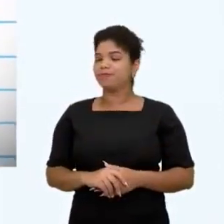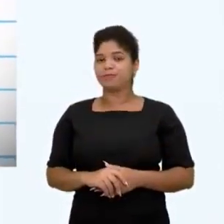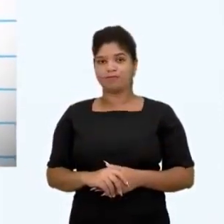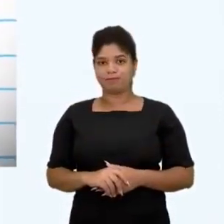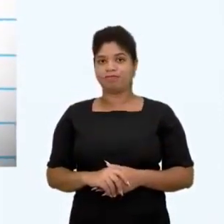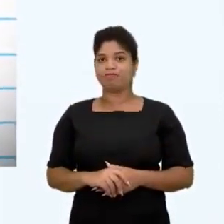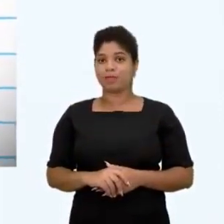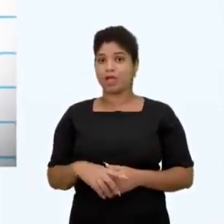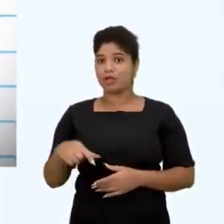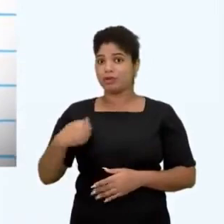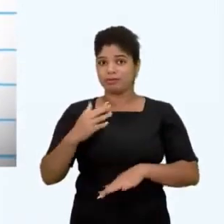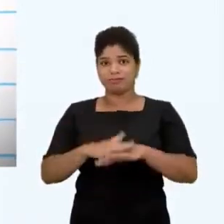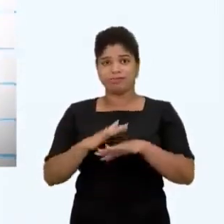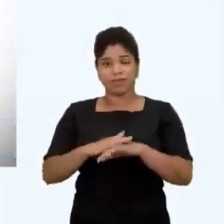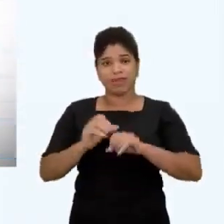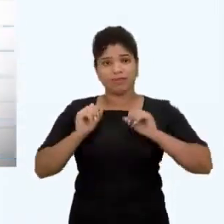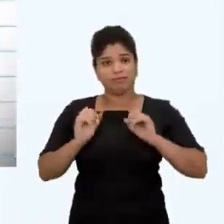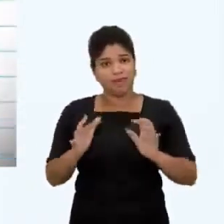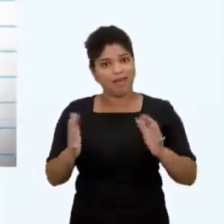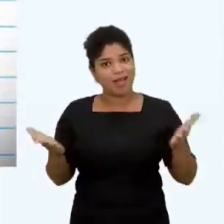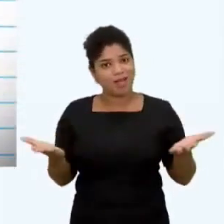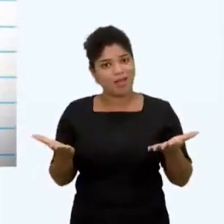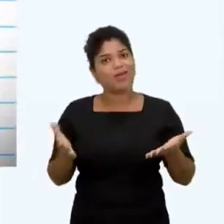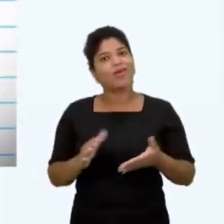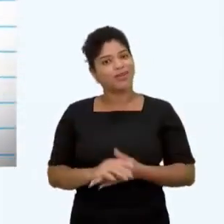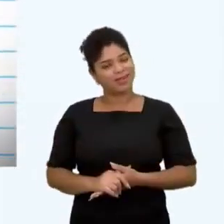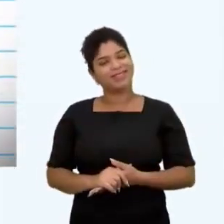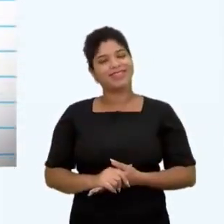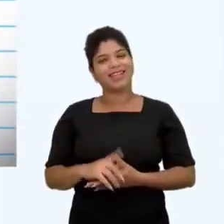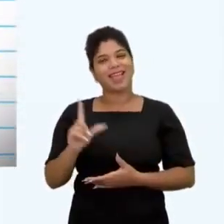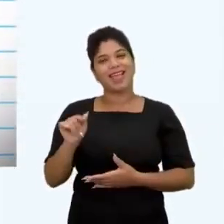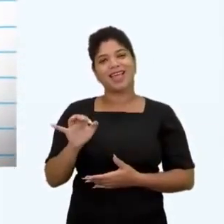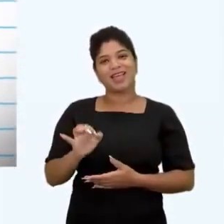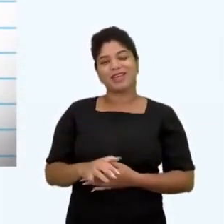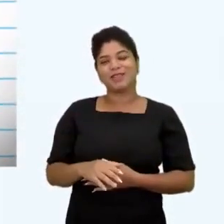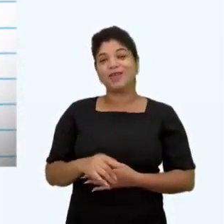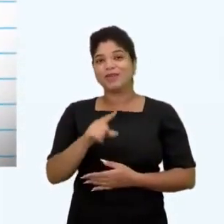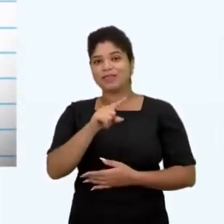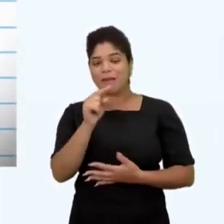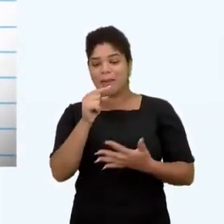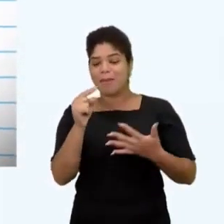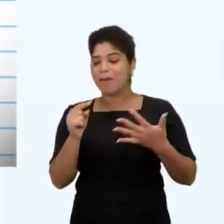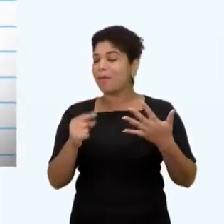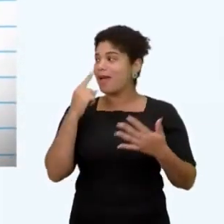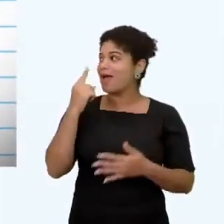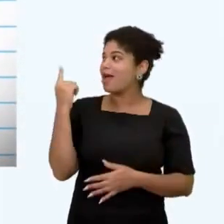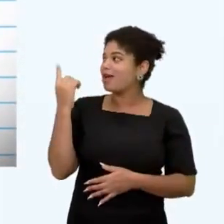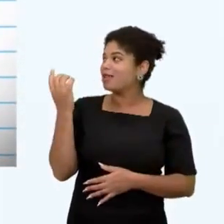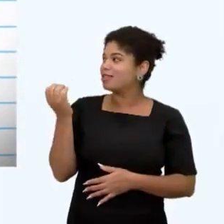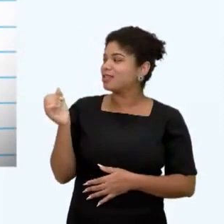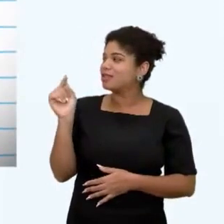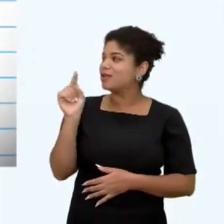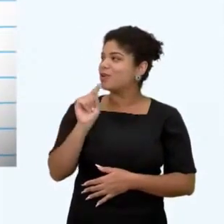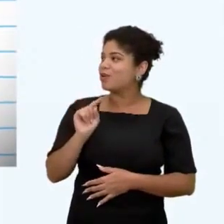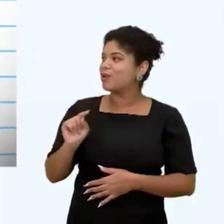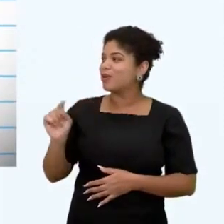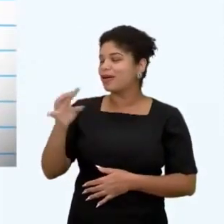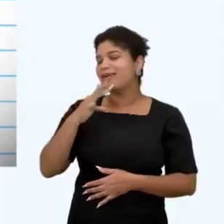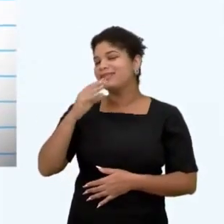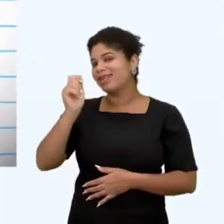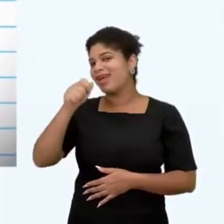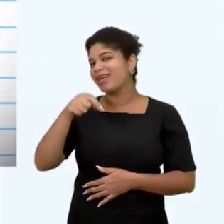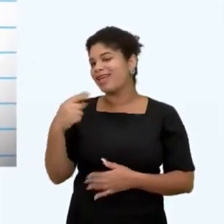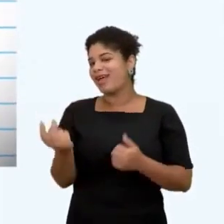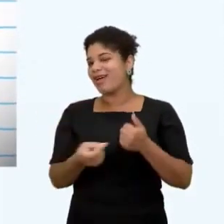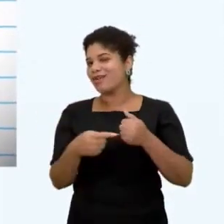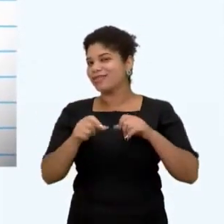Então temos que agir imediatamente. Ficamos por aqui. Não deixe de conferir os outros 16 Objetivos de Desenvolvimento Sustentável,